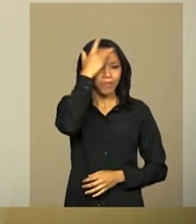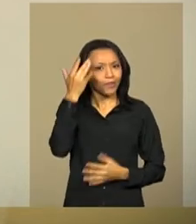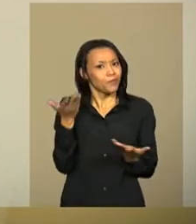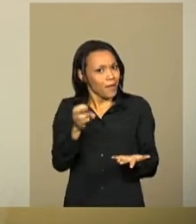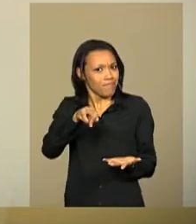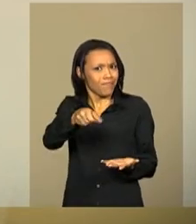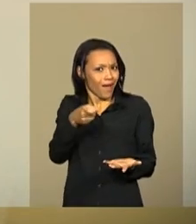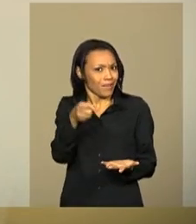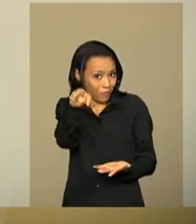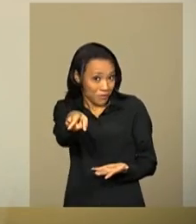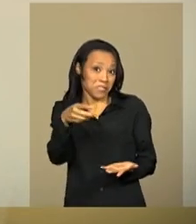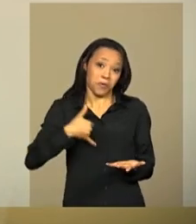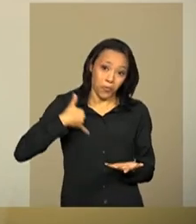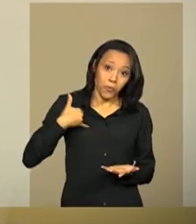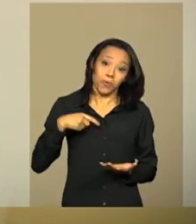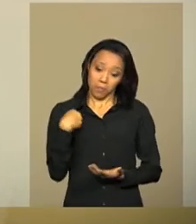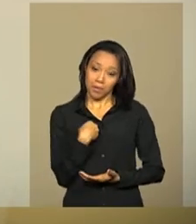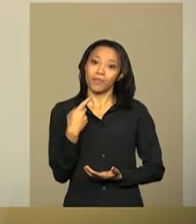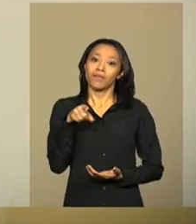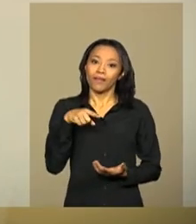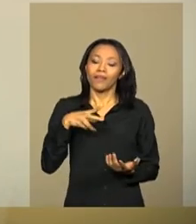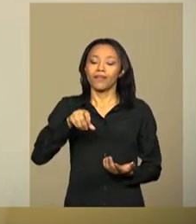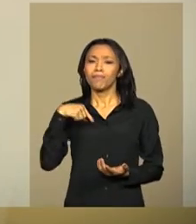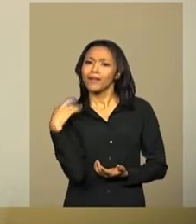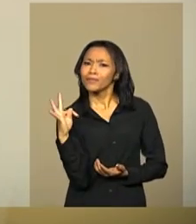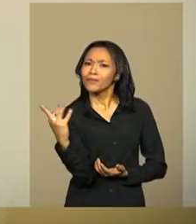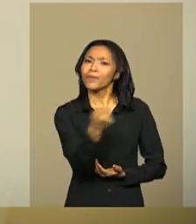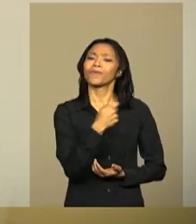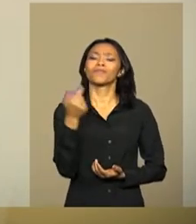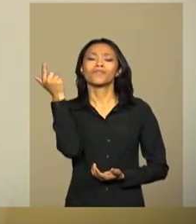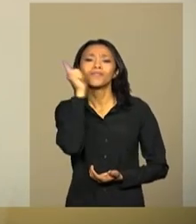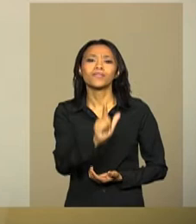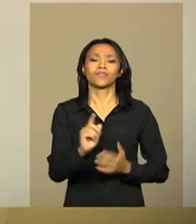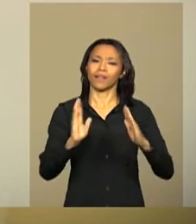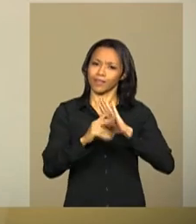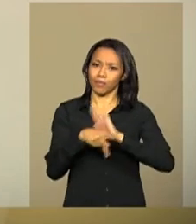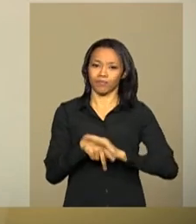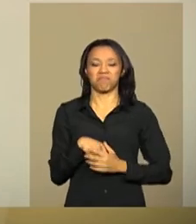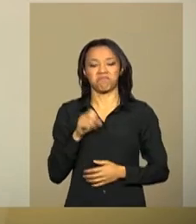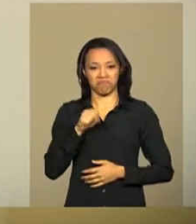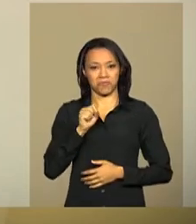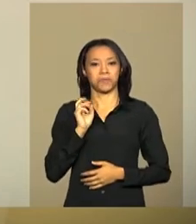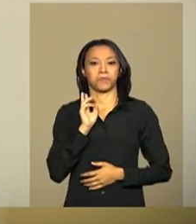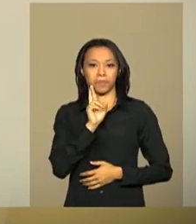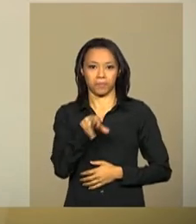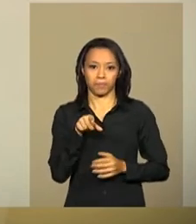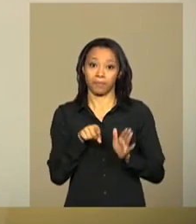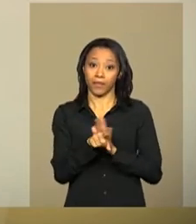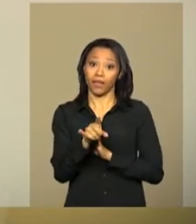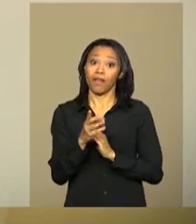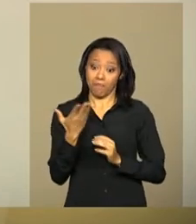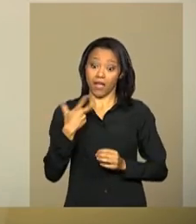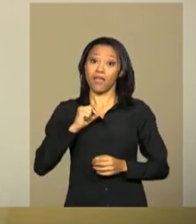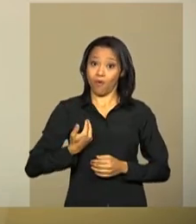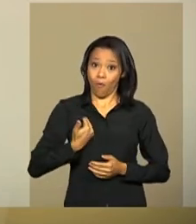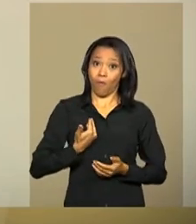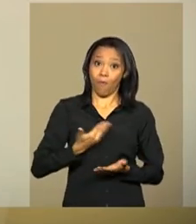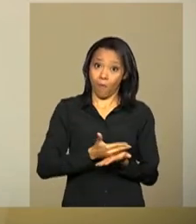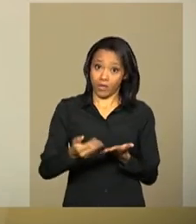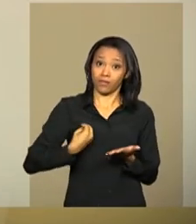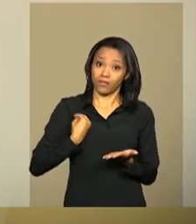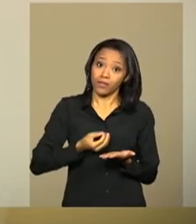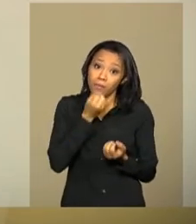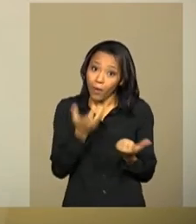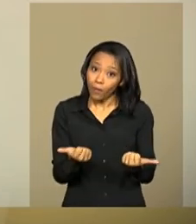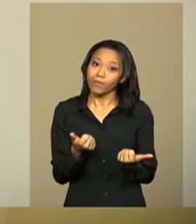não é Max para ti para mim para todos nós é um orgulho ter uma casa própria é assim Presidente para quem está começando a vida é um apoio